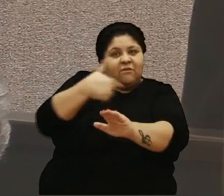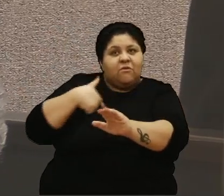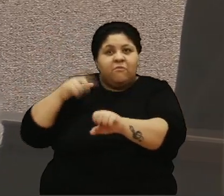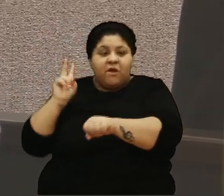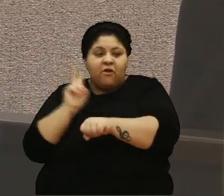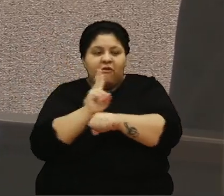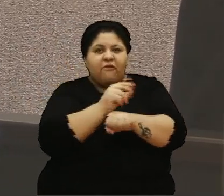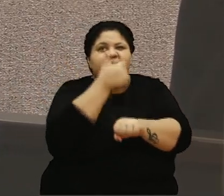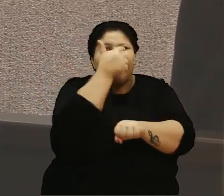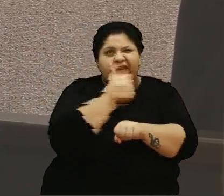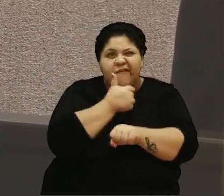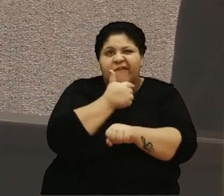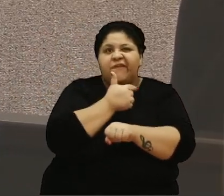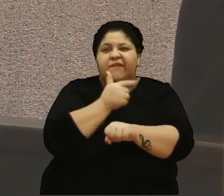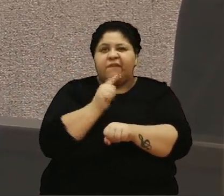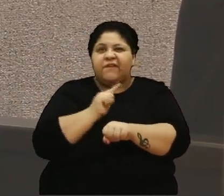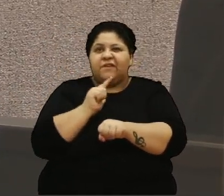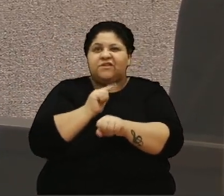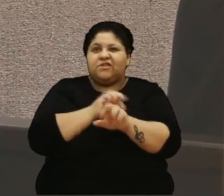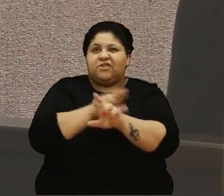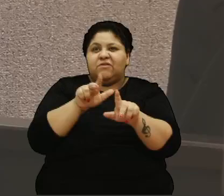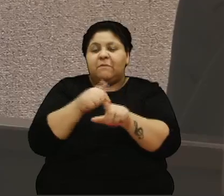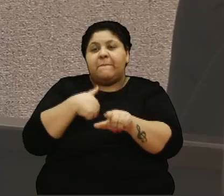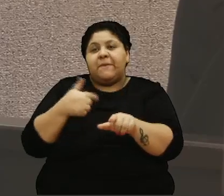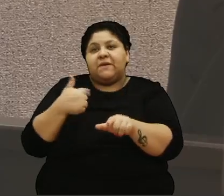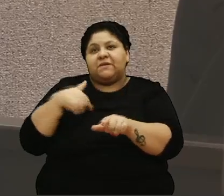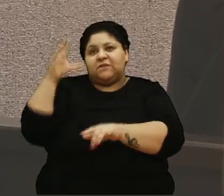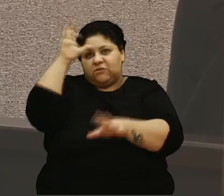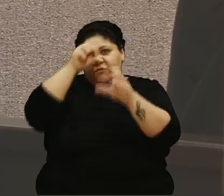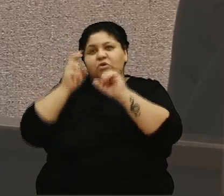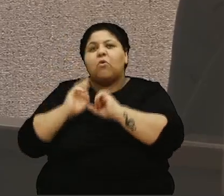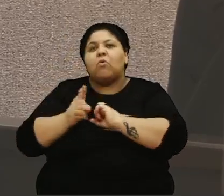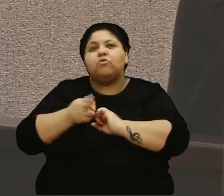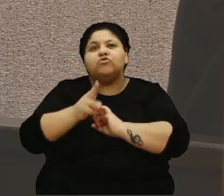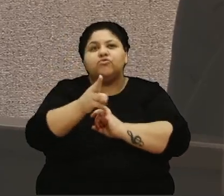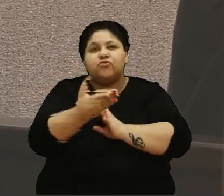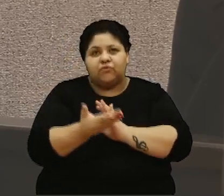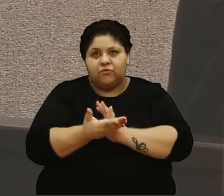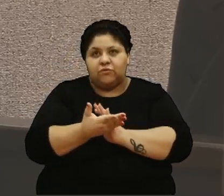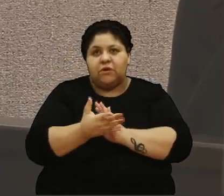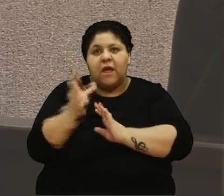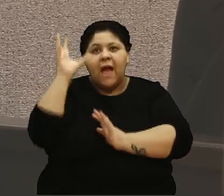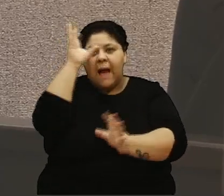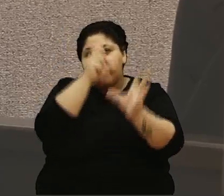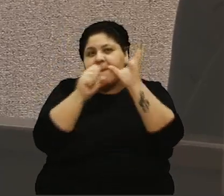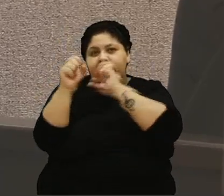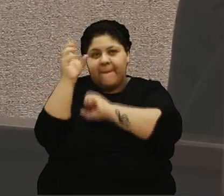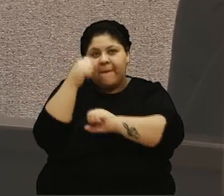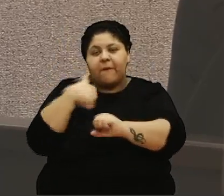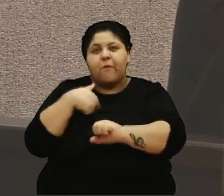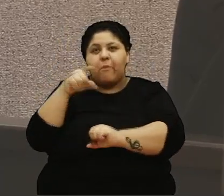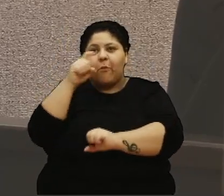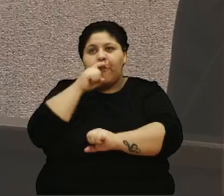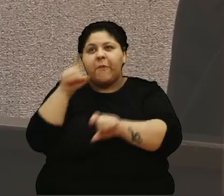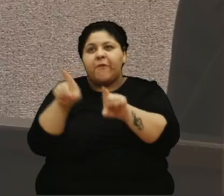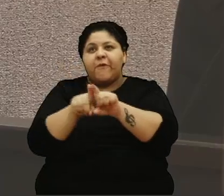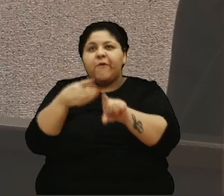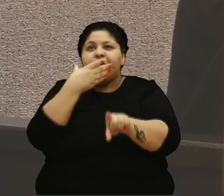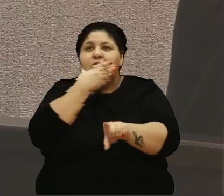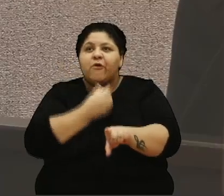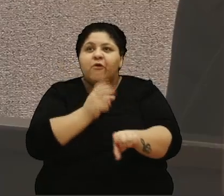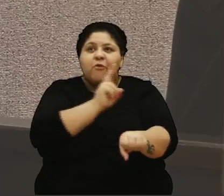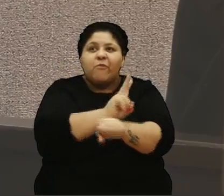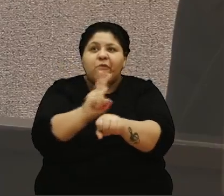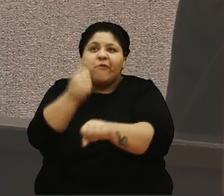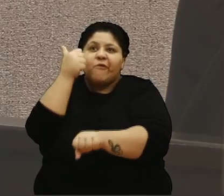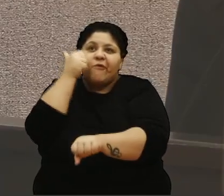E eu acho que talvez isso está fora de moda, mas eu aprendi assim e sigo fazendo assim. Aprendi com o meu pai também que o homem deve proteger a